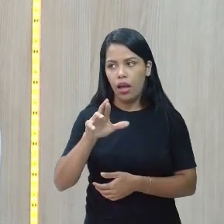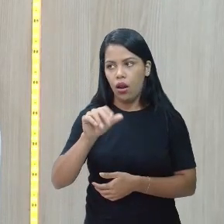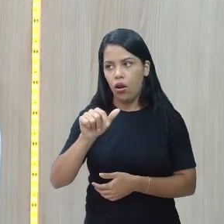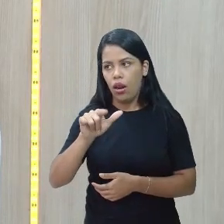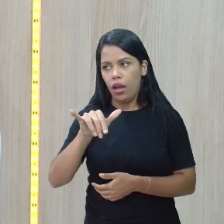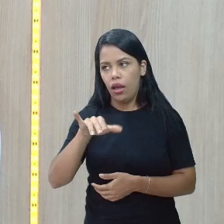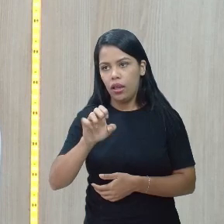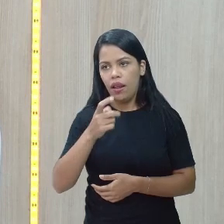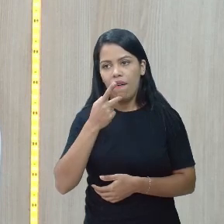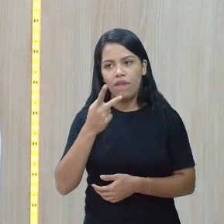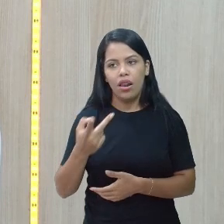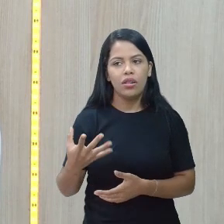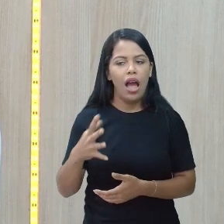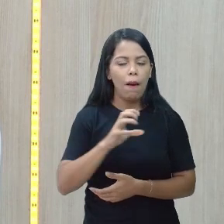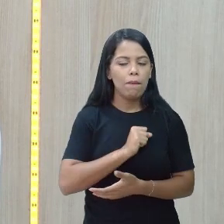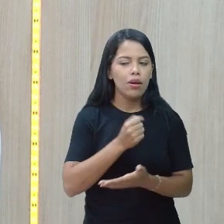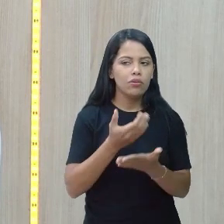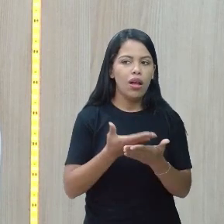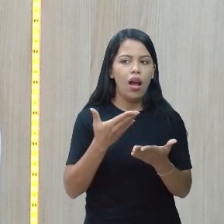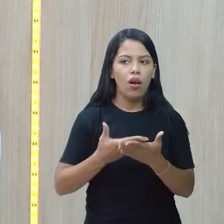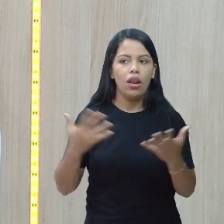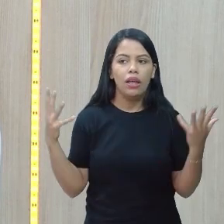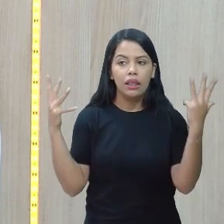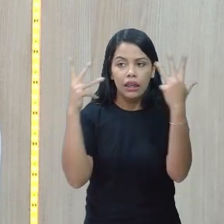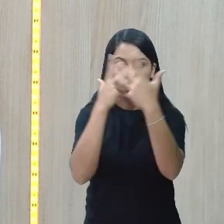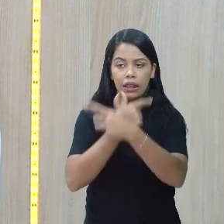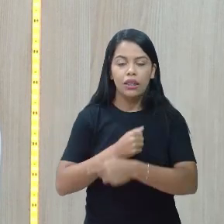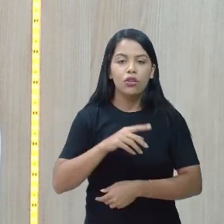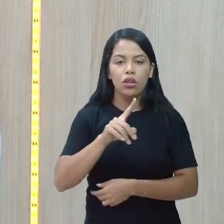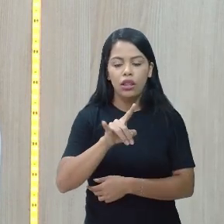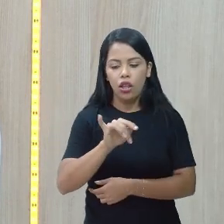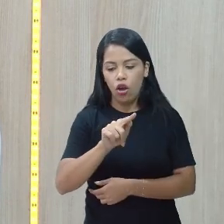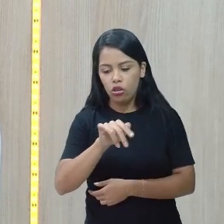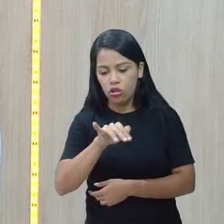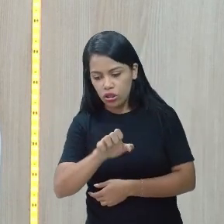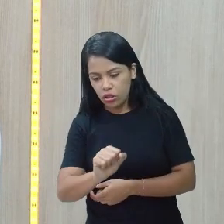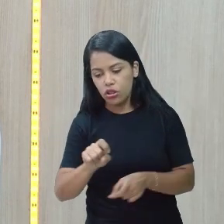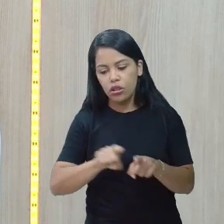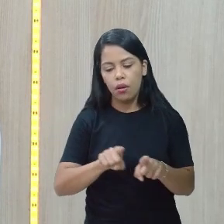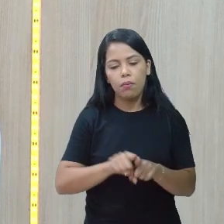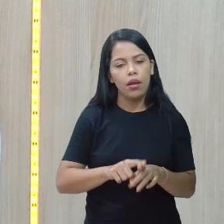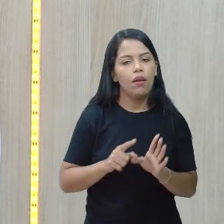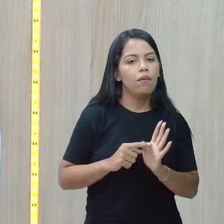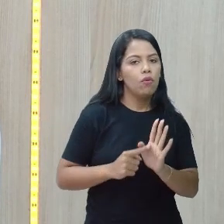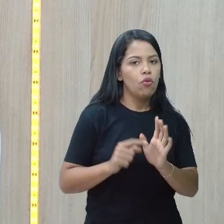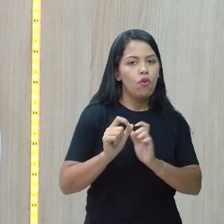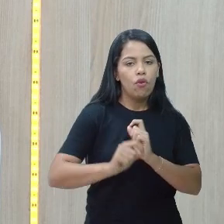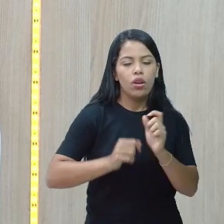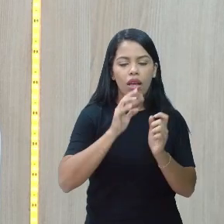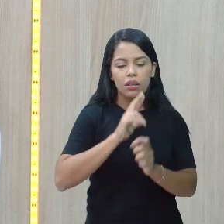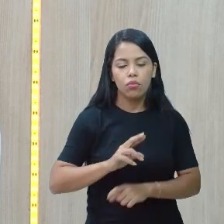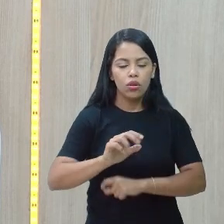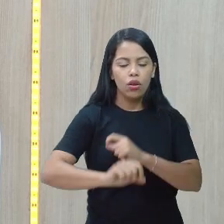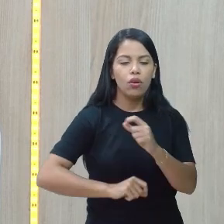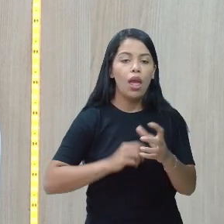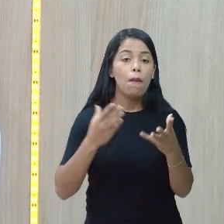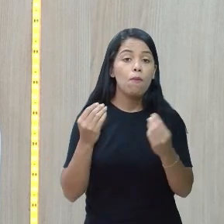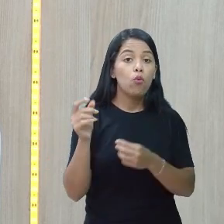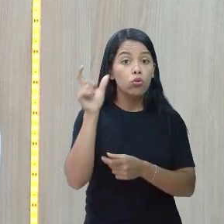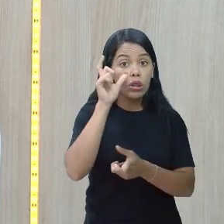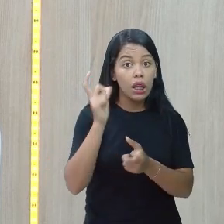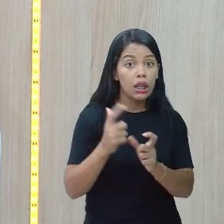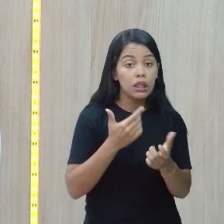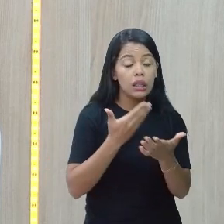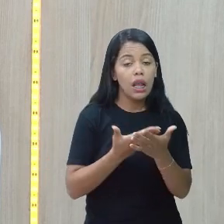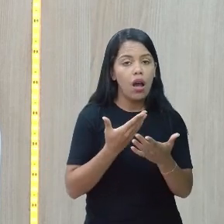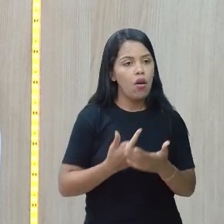está dizendo que é lindo, né? Diógenes colocou também, professora. Caroline disse, é muito interessante essa aula. Eu